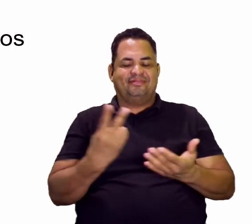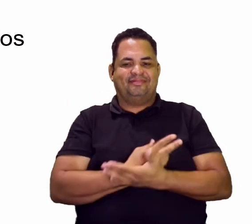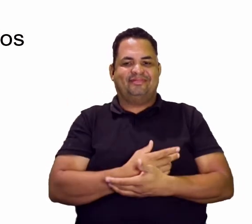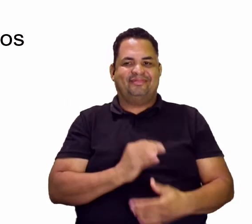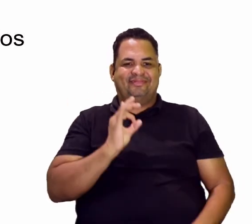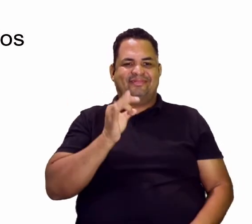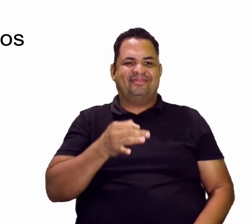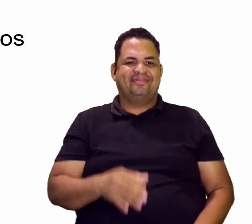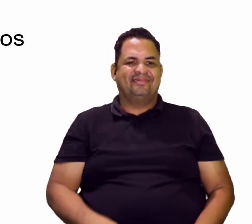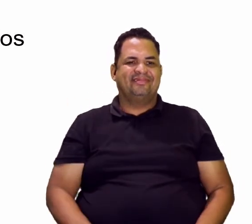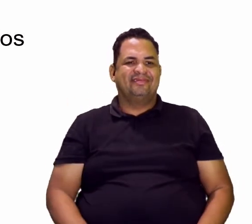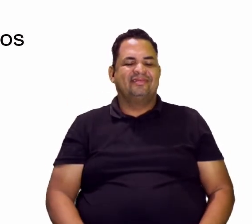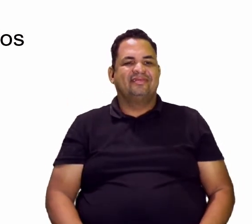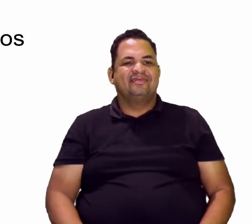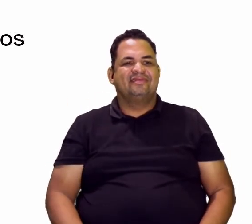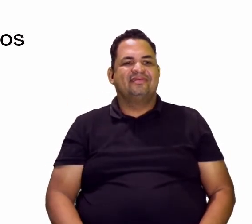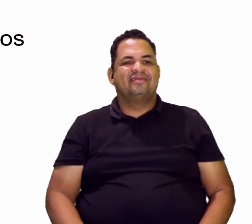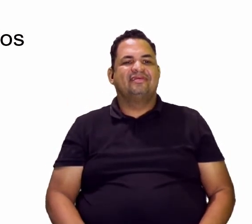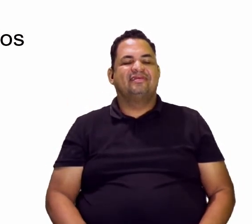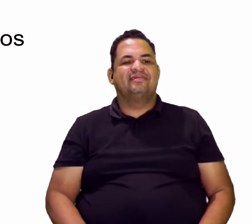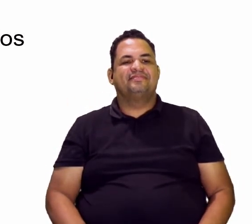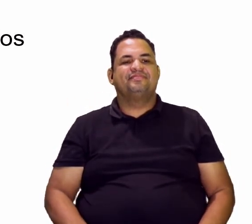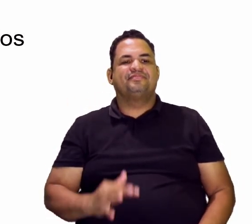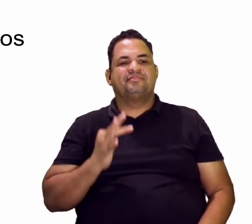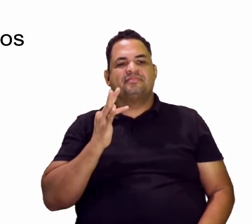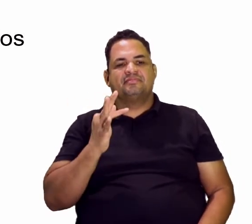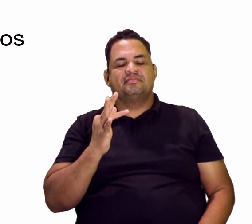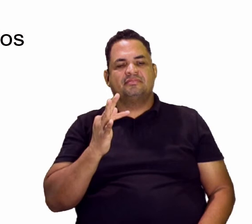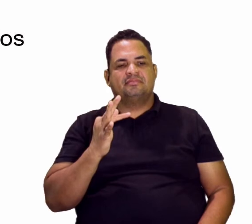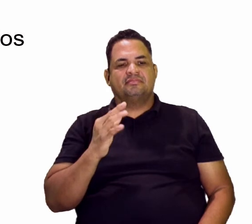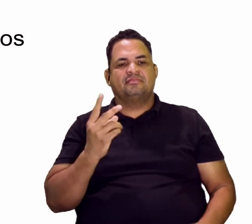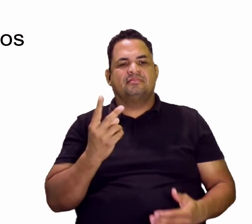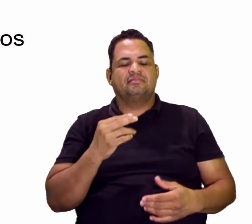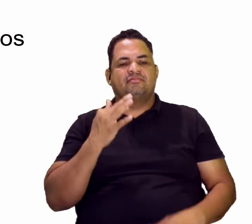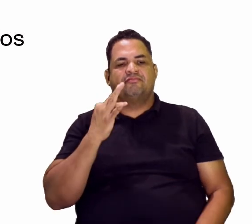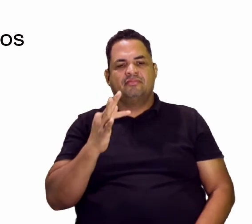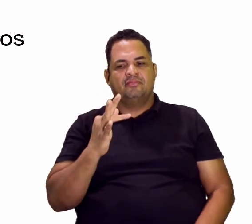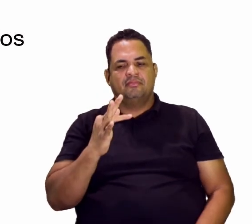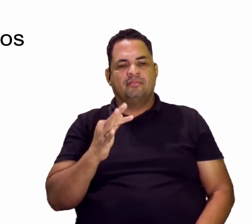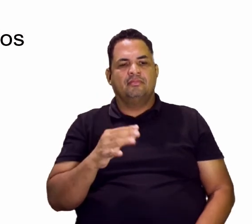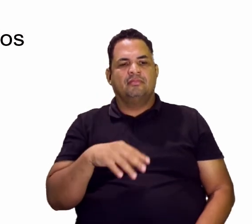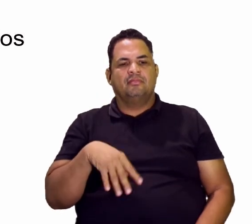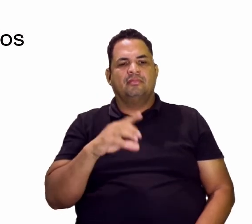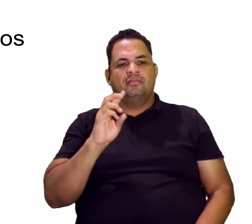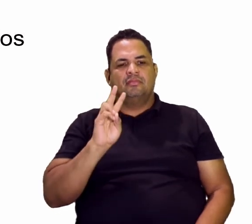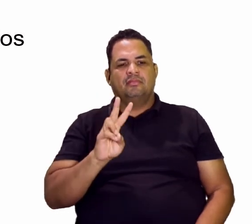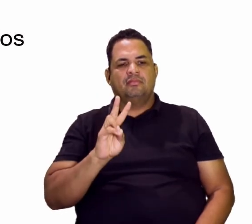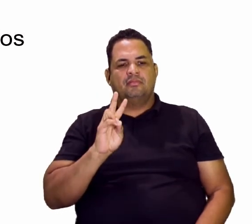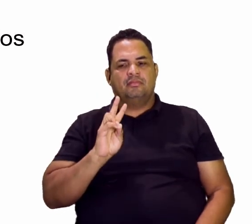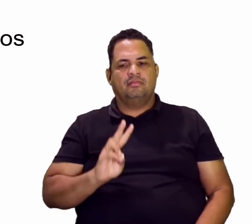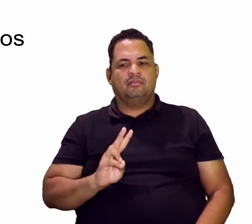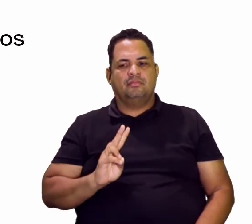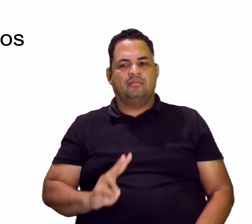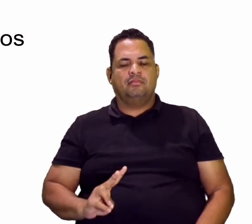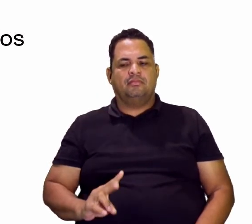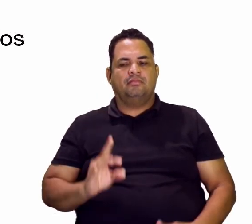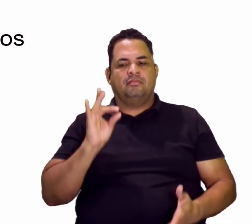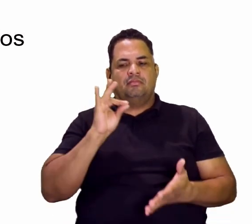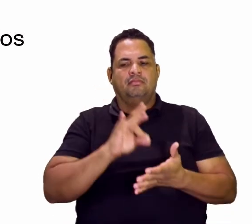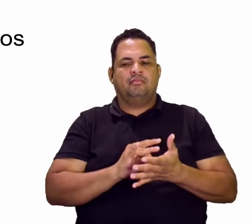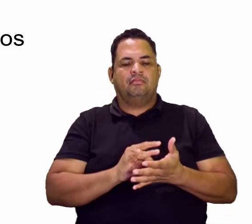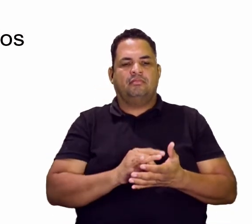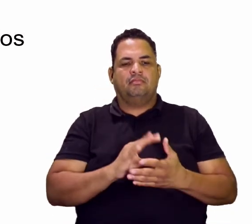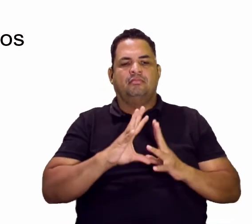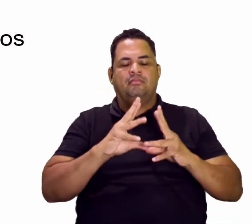certo? Então, ali, ó, A, falso, B, falso e as demais